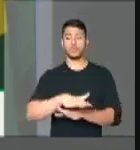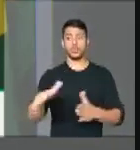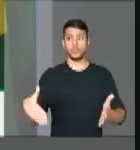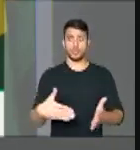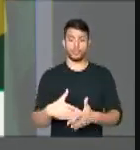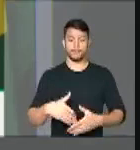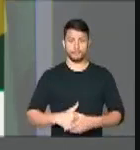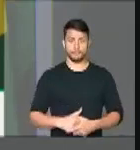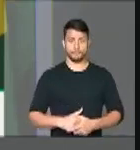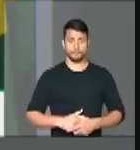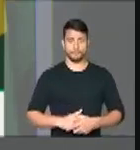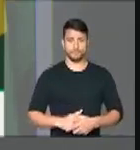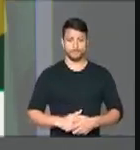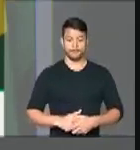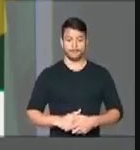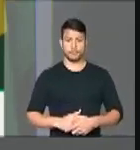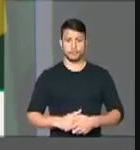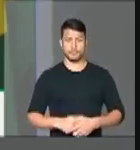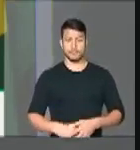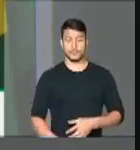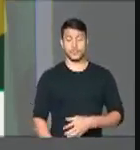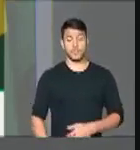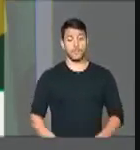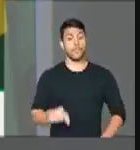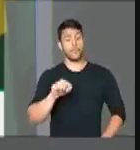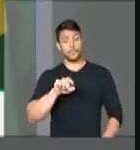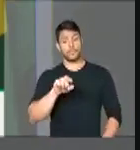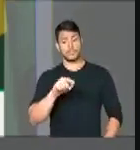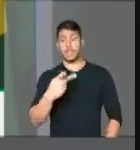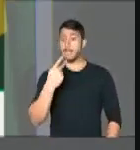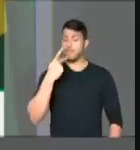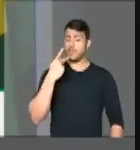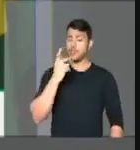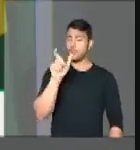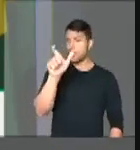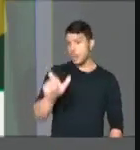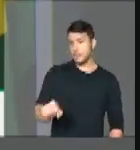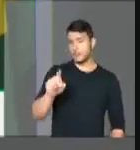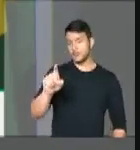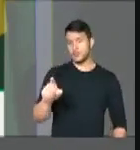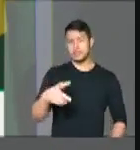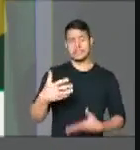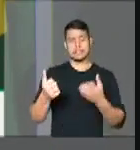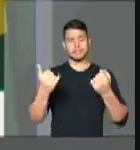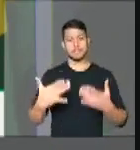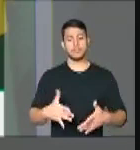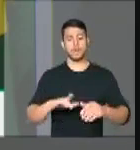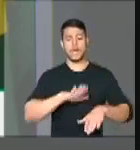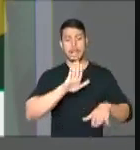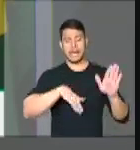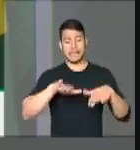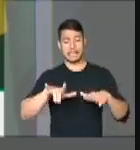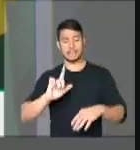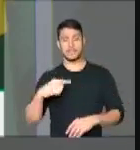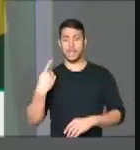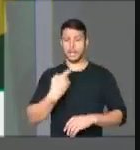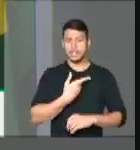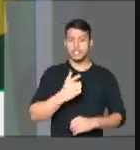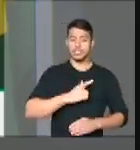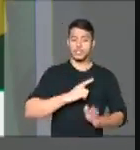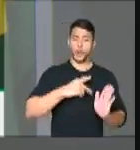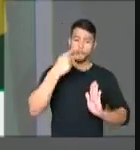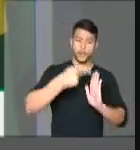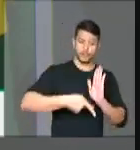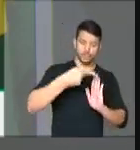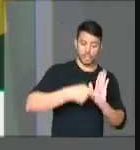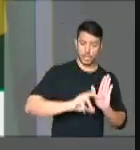recente, falando com uma pessoa que estava aqui na galeria, dizendo que muitas vezes você faz projetos